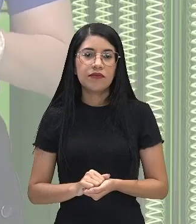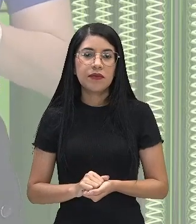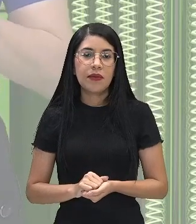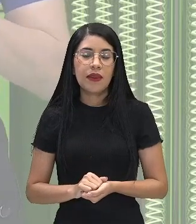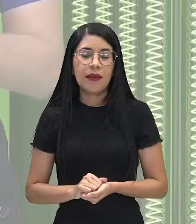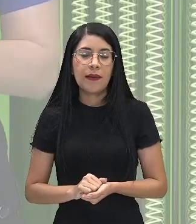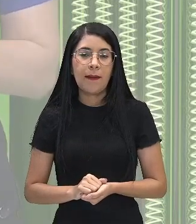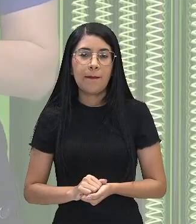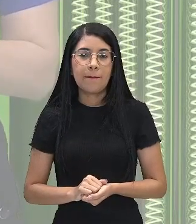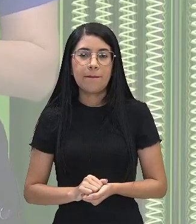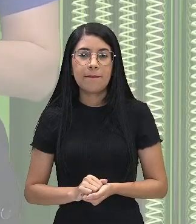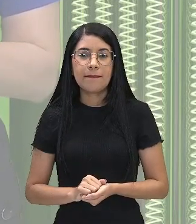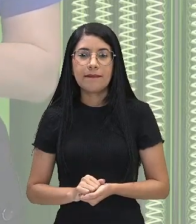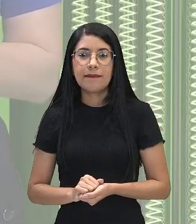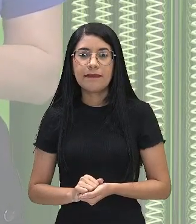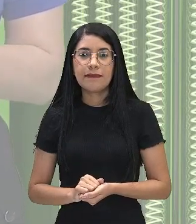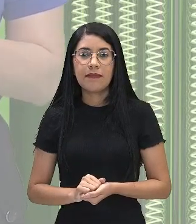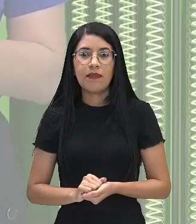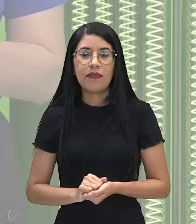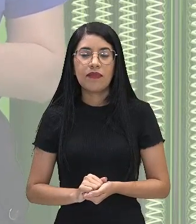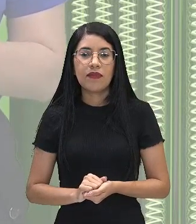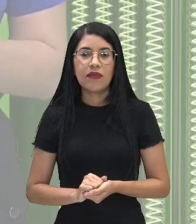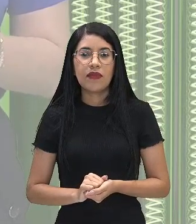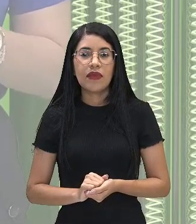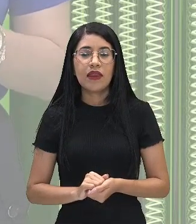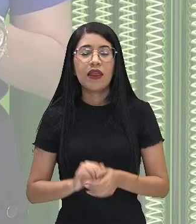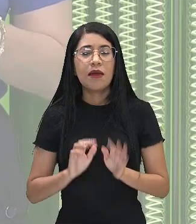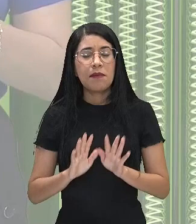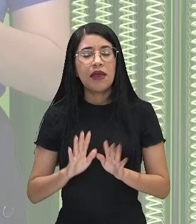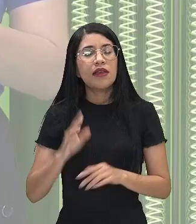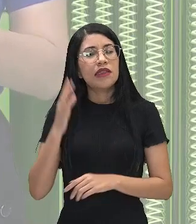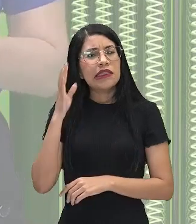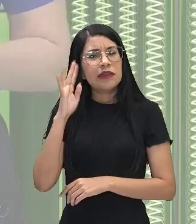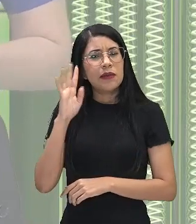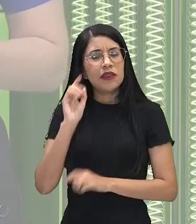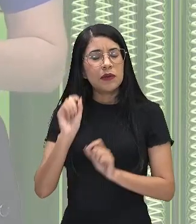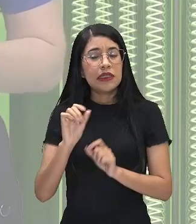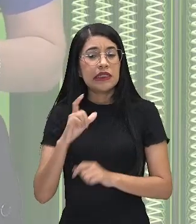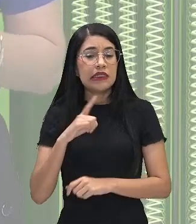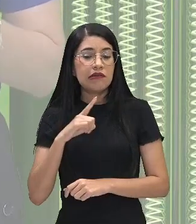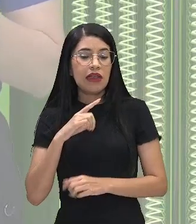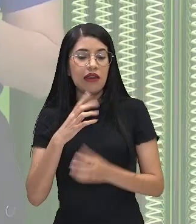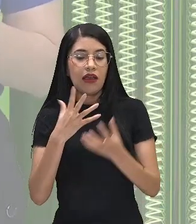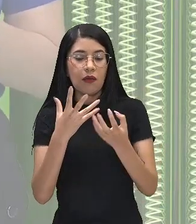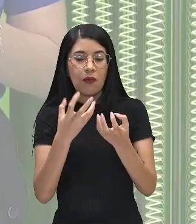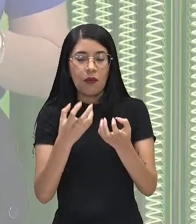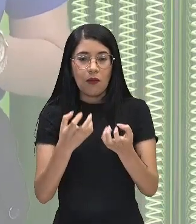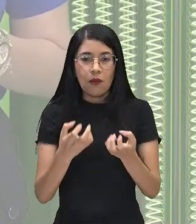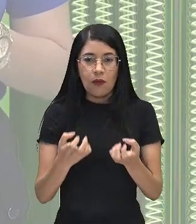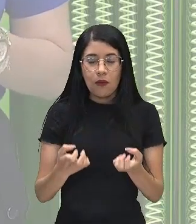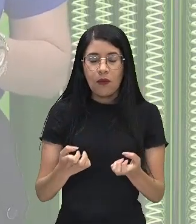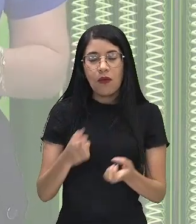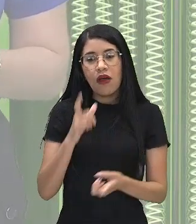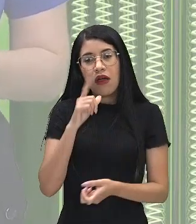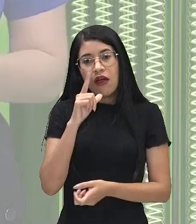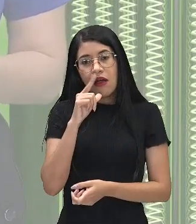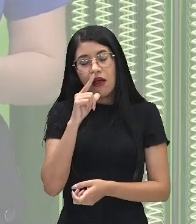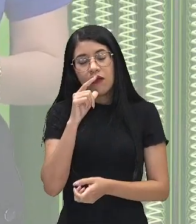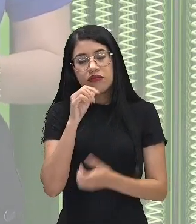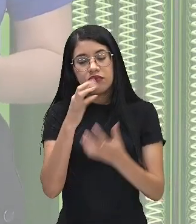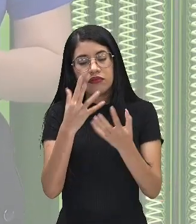Mas a gente já pode imaginar que o quê? Se existe uma seca, a água dos rios